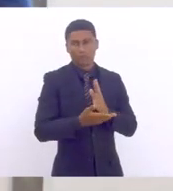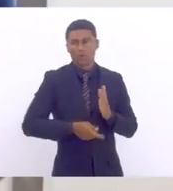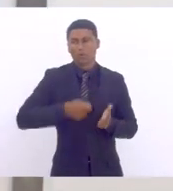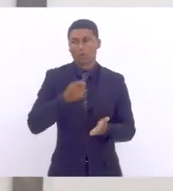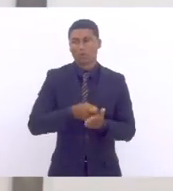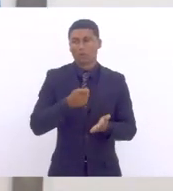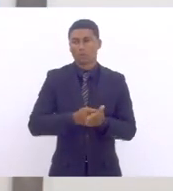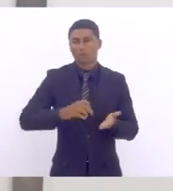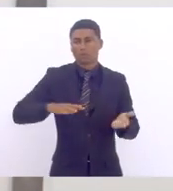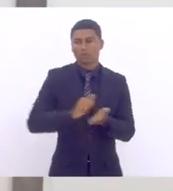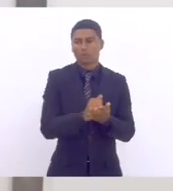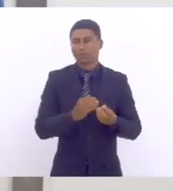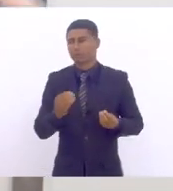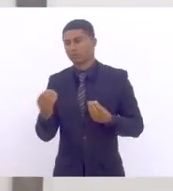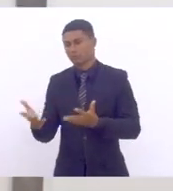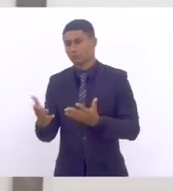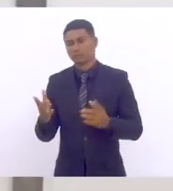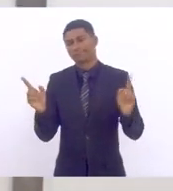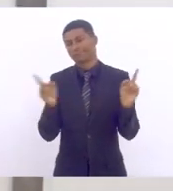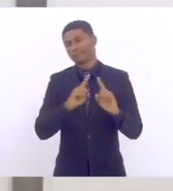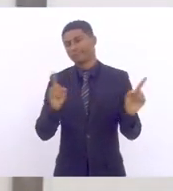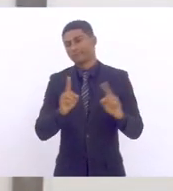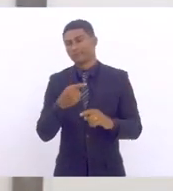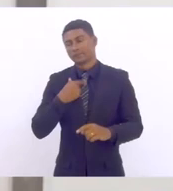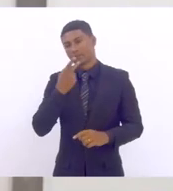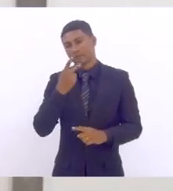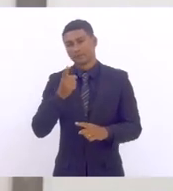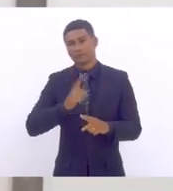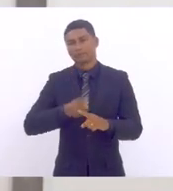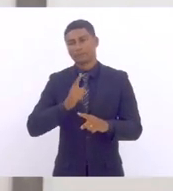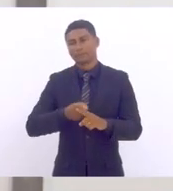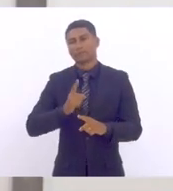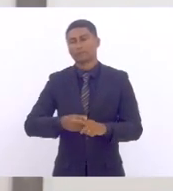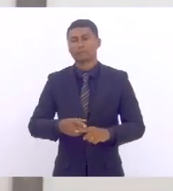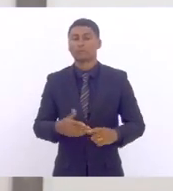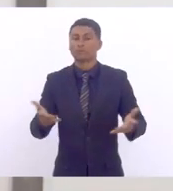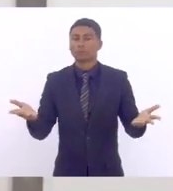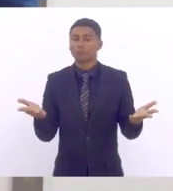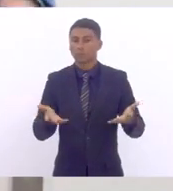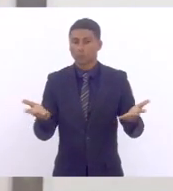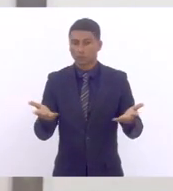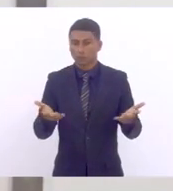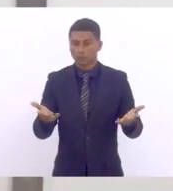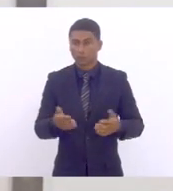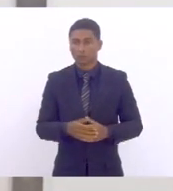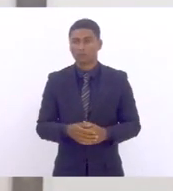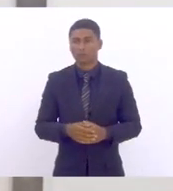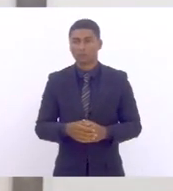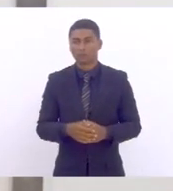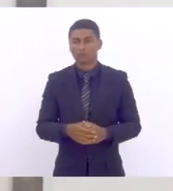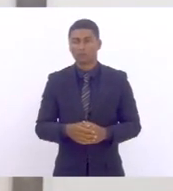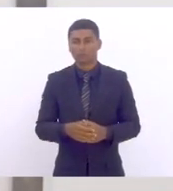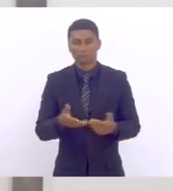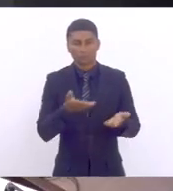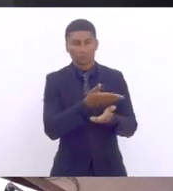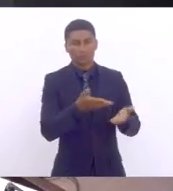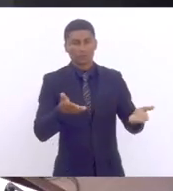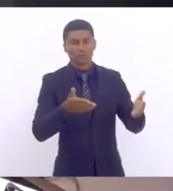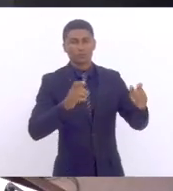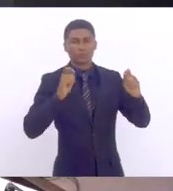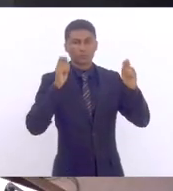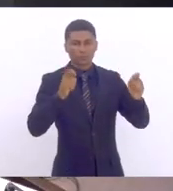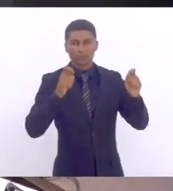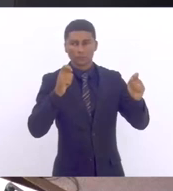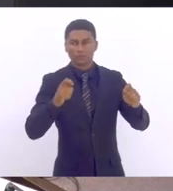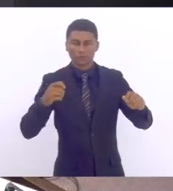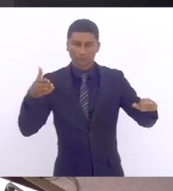entregar esse cadastro. E digo isso, deputado Carlos Mique, porque hoje fica condicionada a entrada das torcidas, aquelas